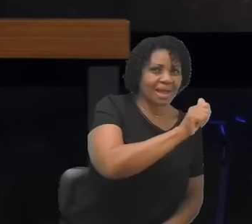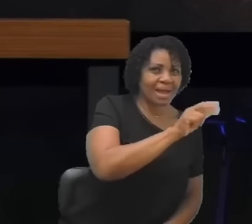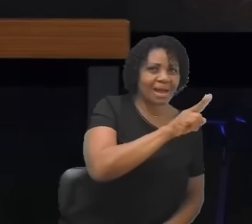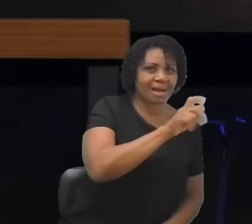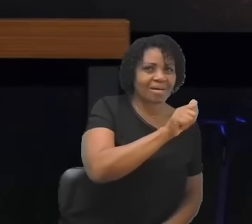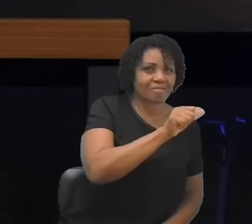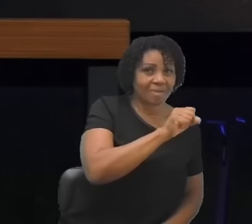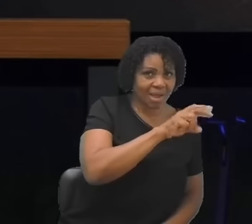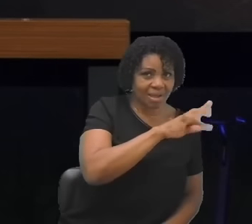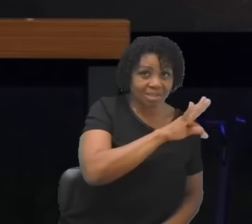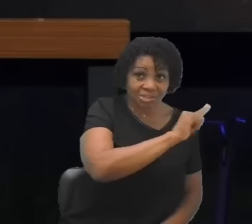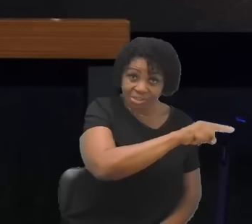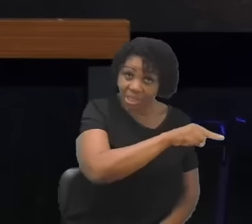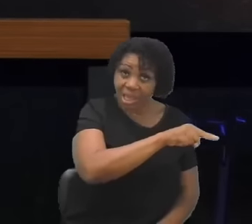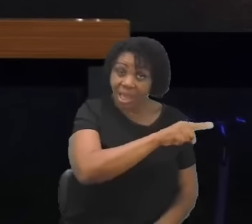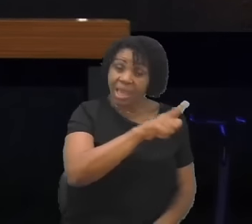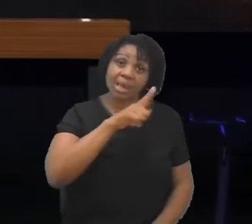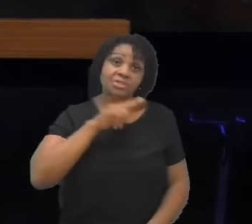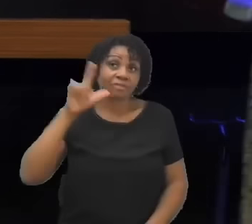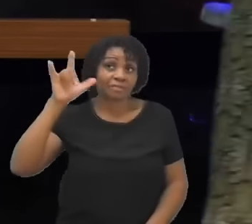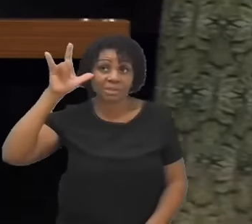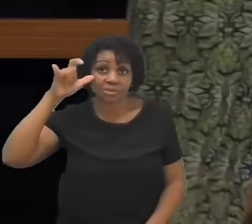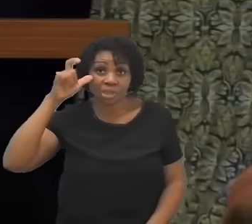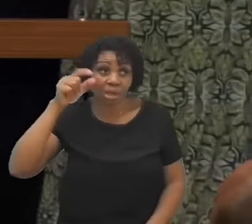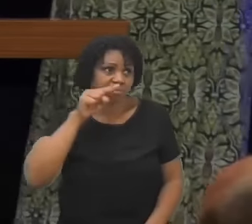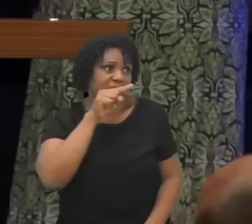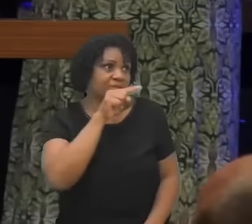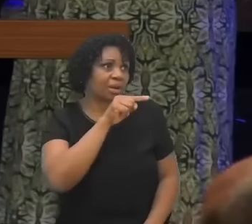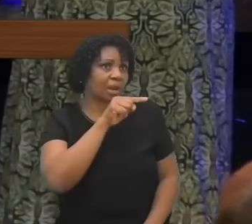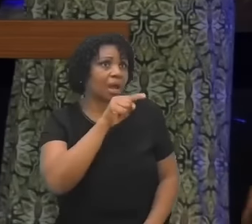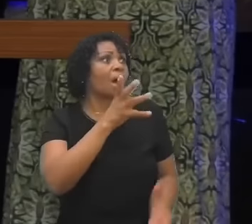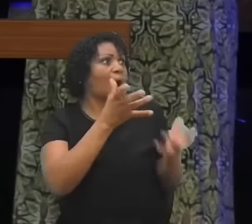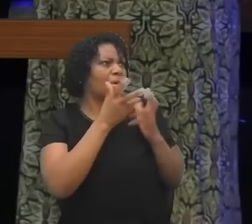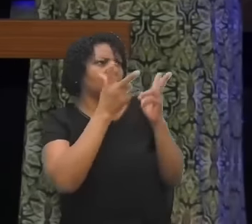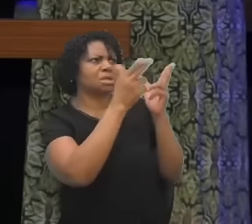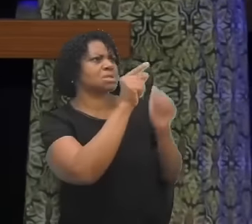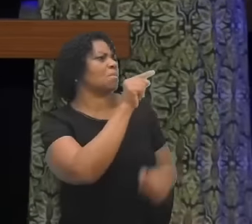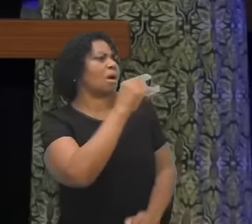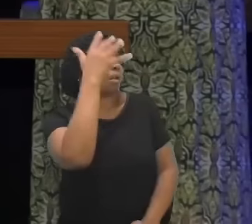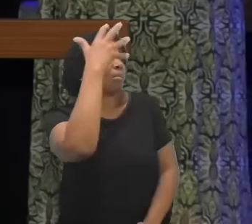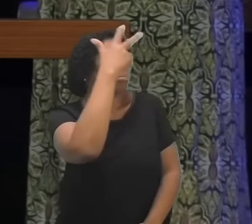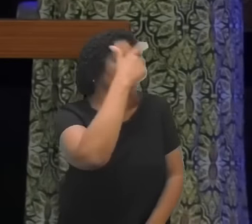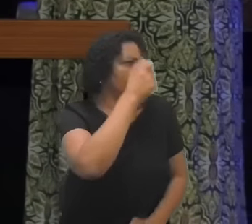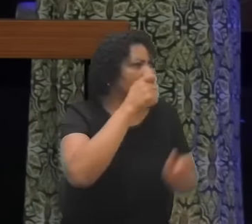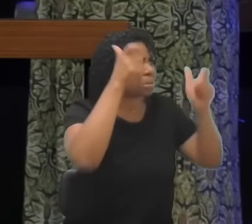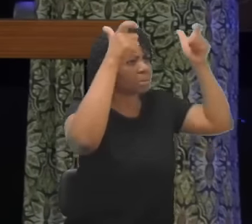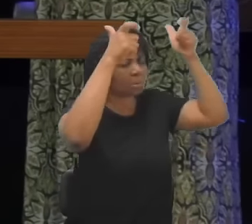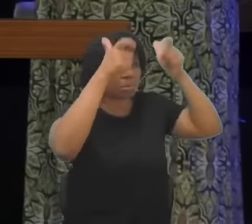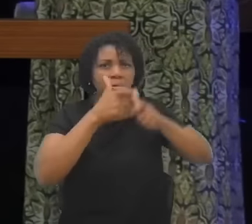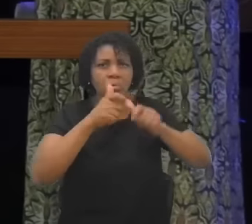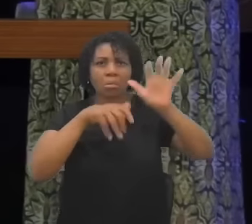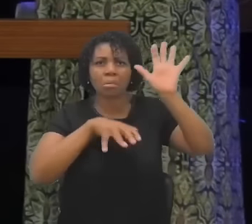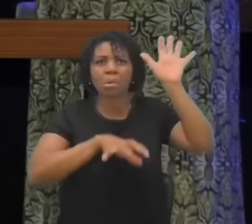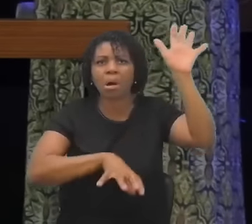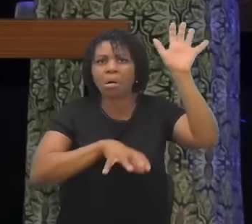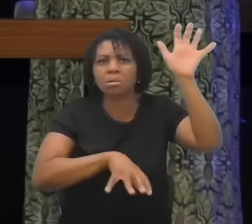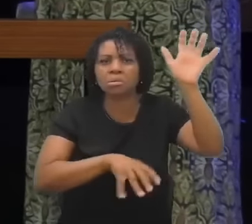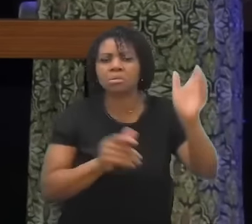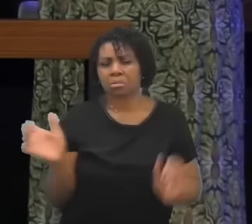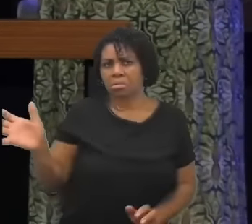se a rainha Vasti tivesse um Instagram, você diria: eu queria ser como ela. Eu queria ter um palácio como